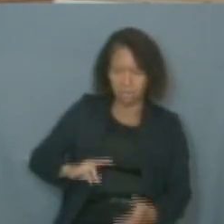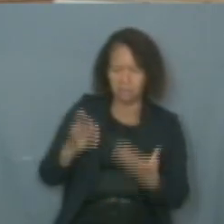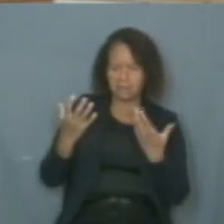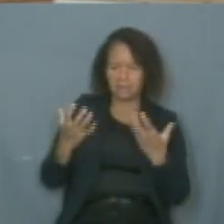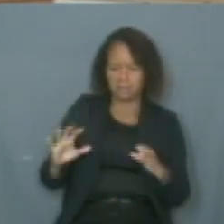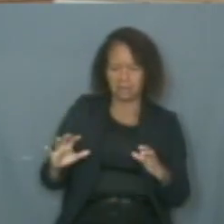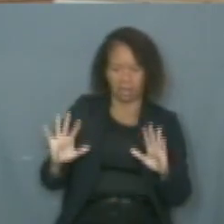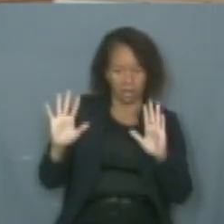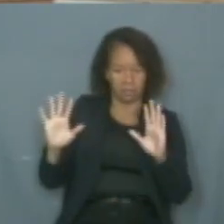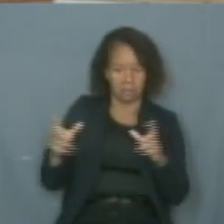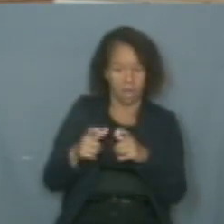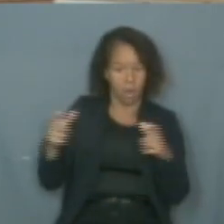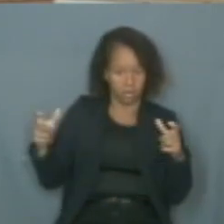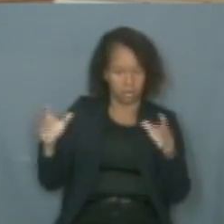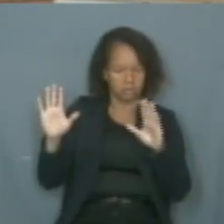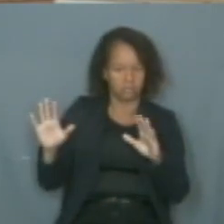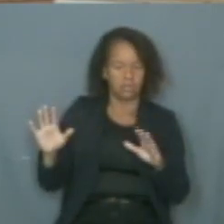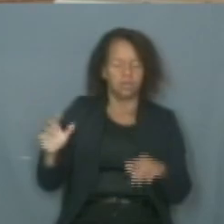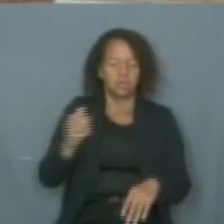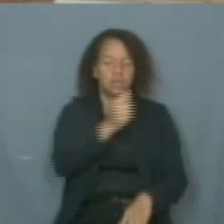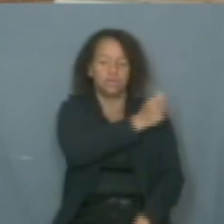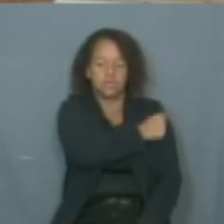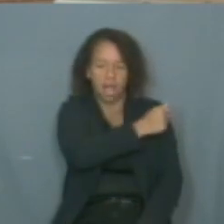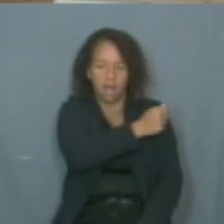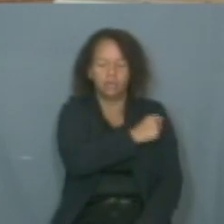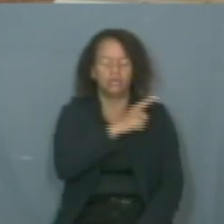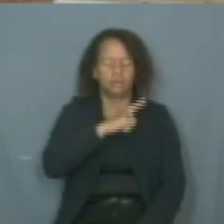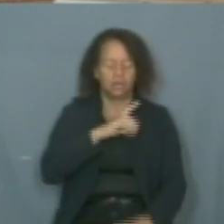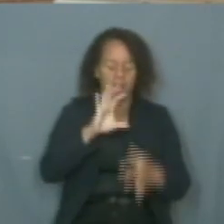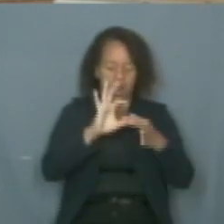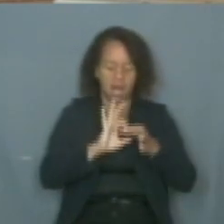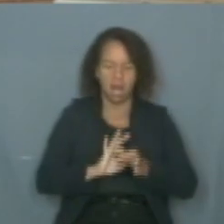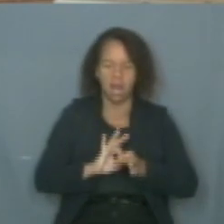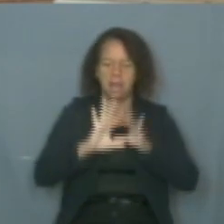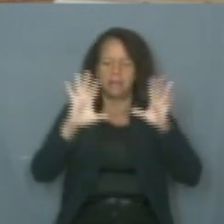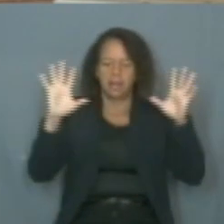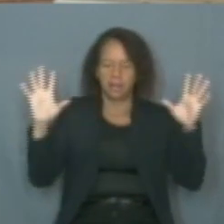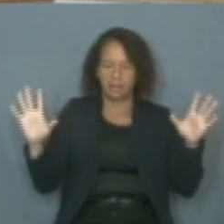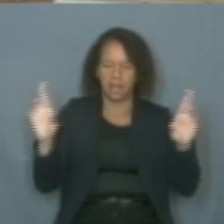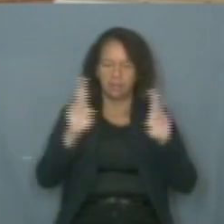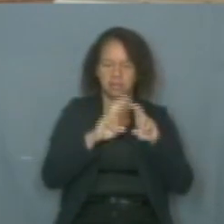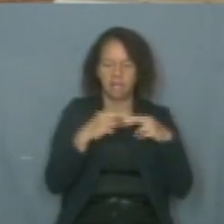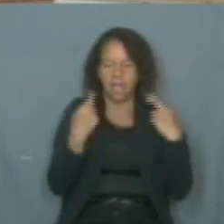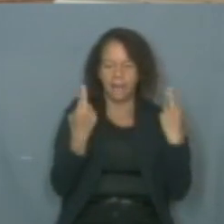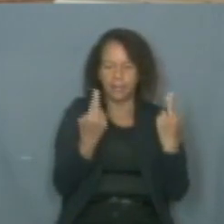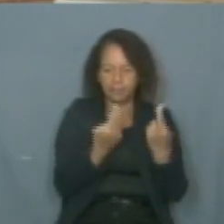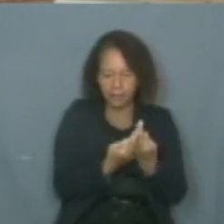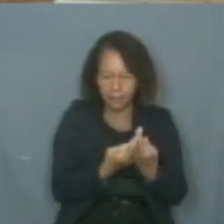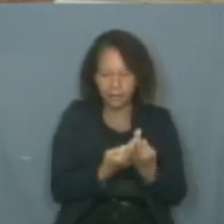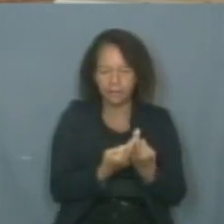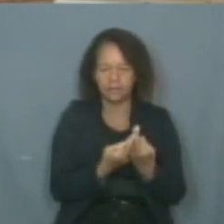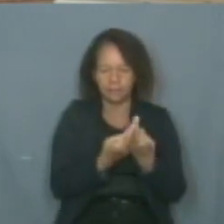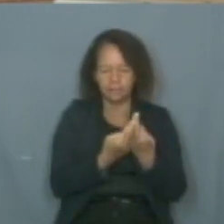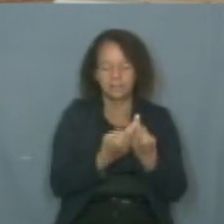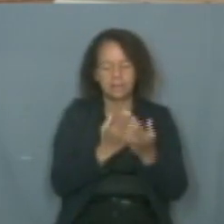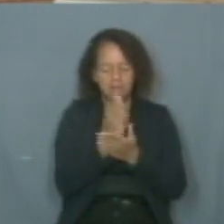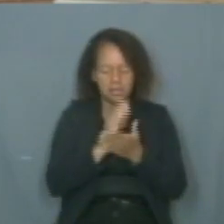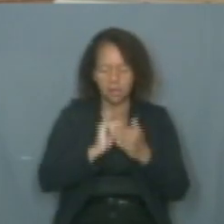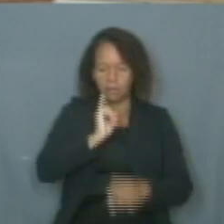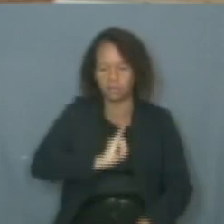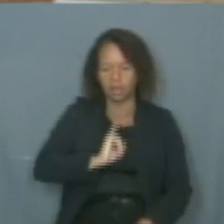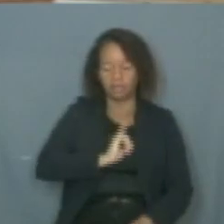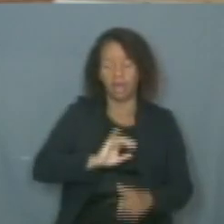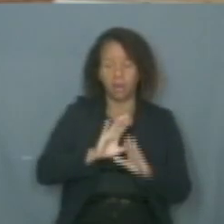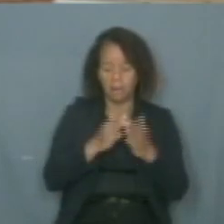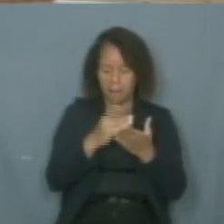querem, em sua grande maioria, que os alunos tenham a liberdade de se reunirem para poder fazer algum intervalo